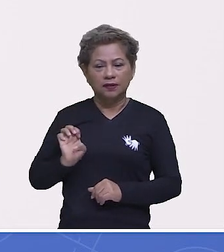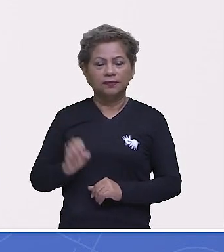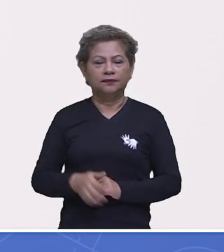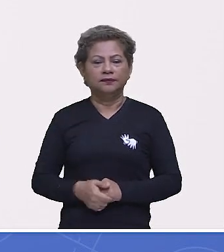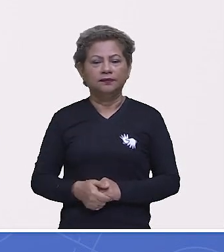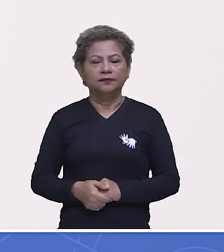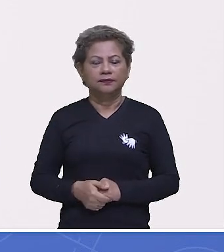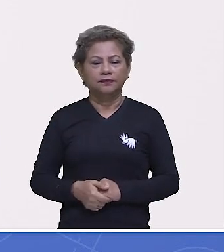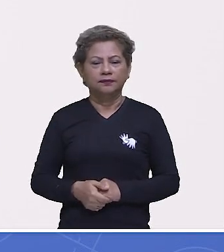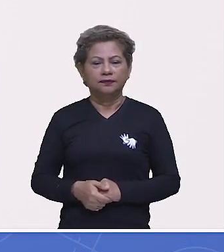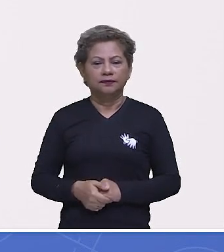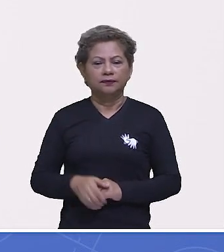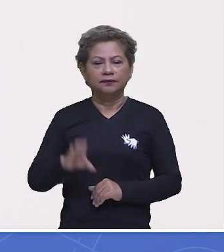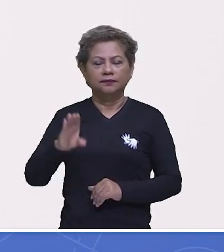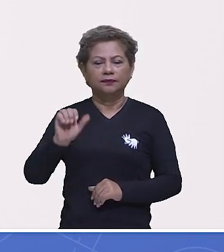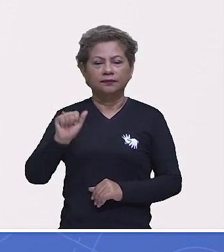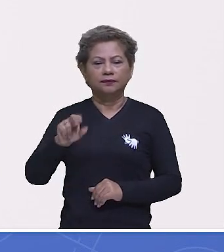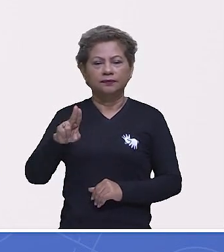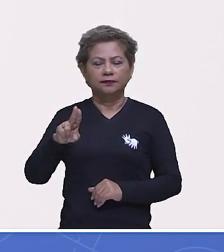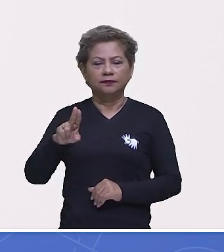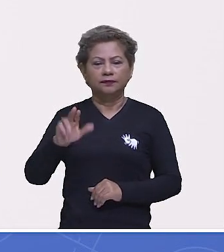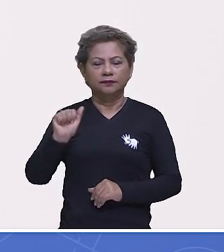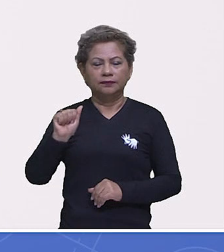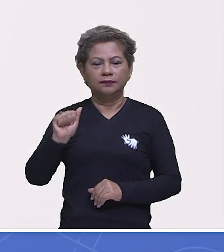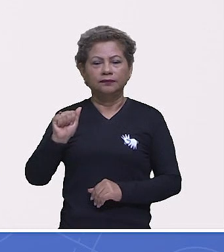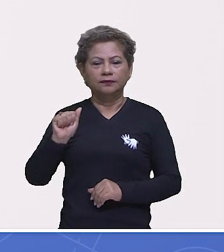O Kauai, letra B.